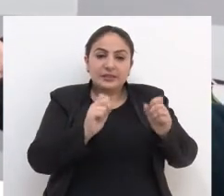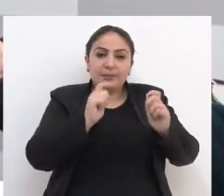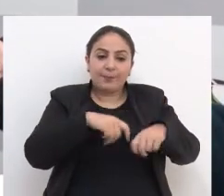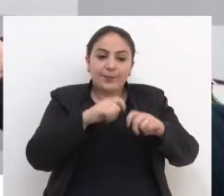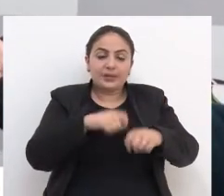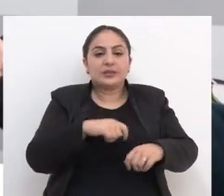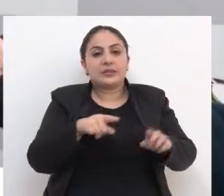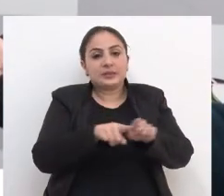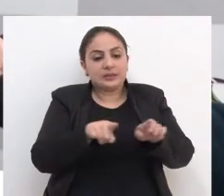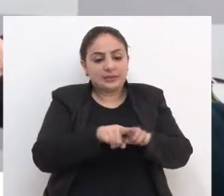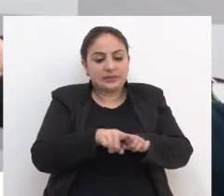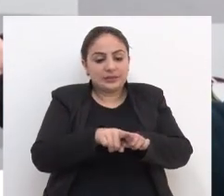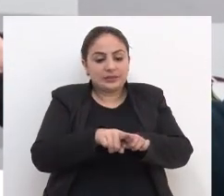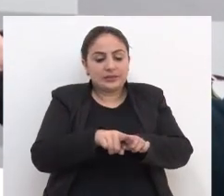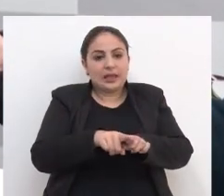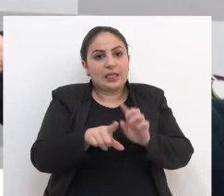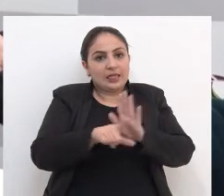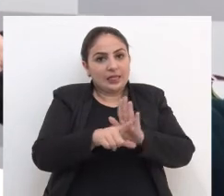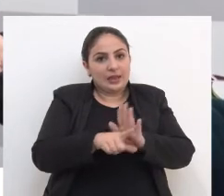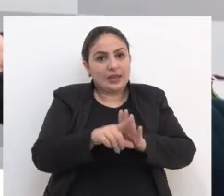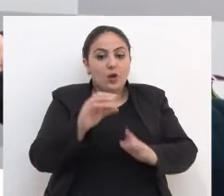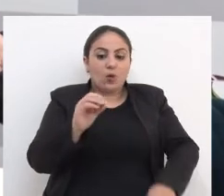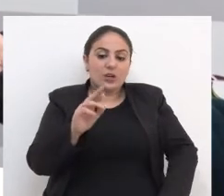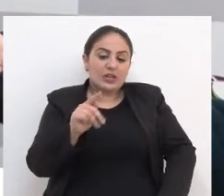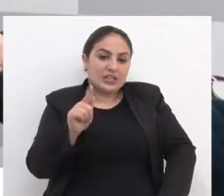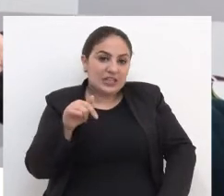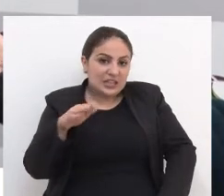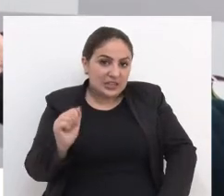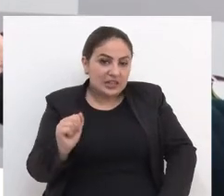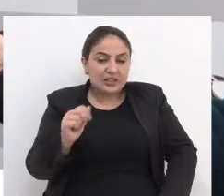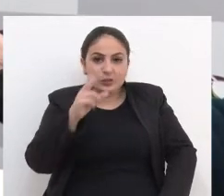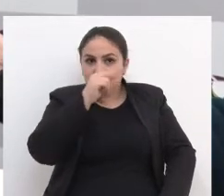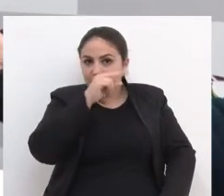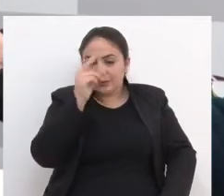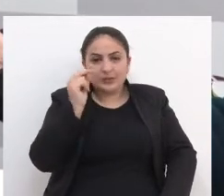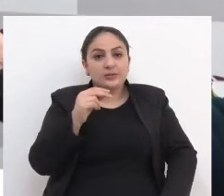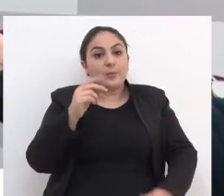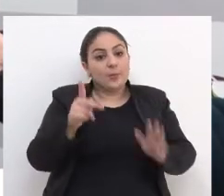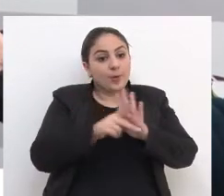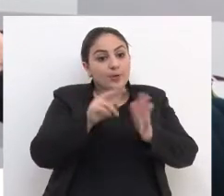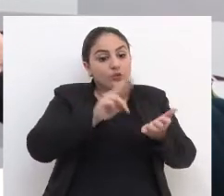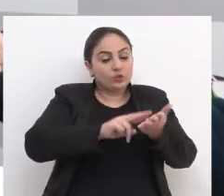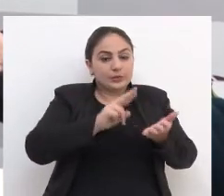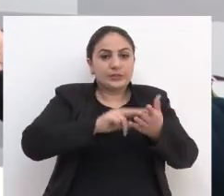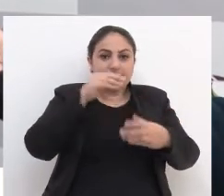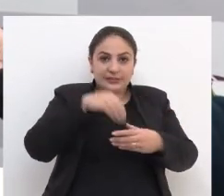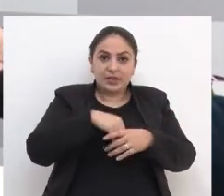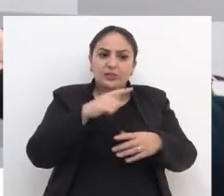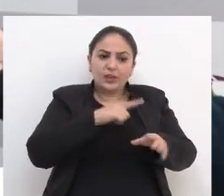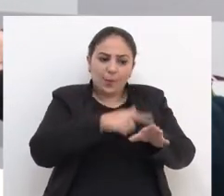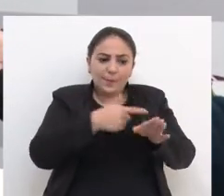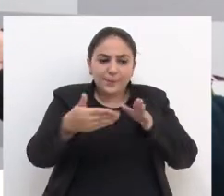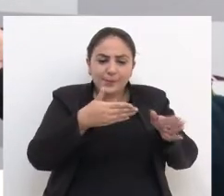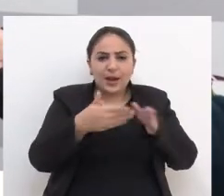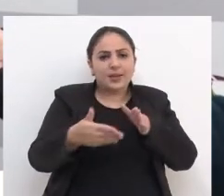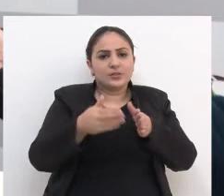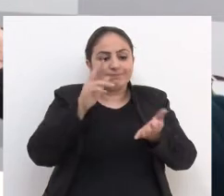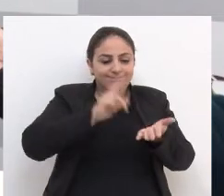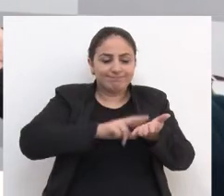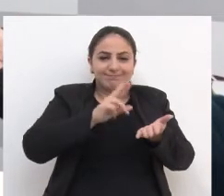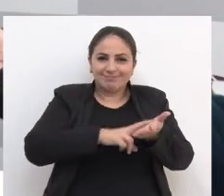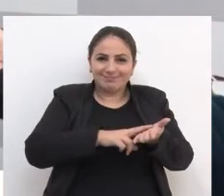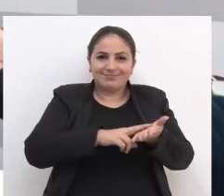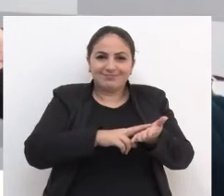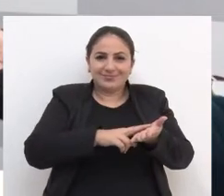tem tanto a lei orgânica do município como o próprio regimento interno da Câmara estabelece lá os prazos, né, que são prazos